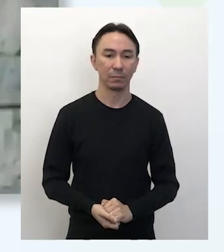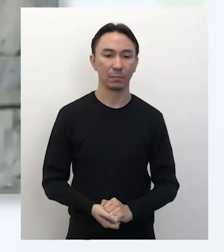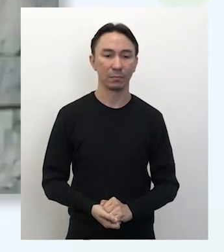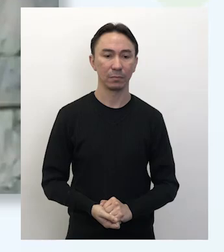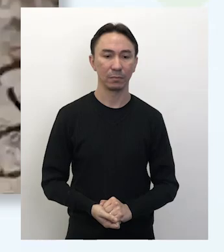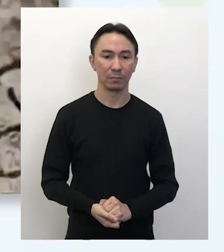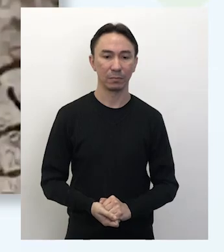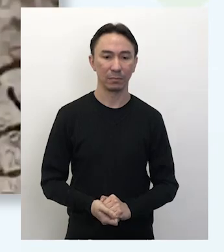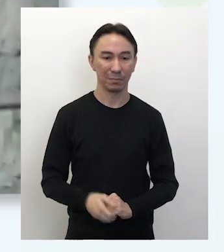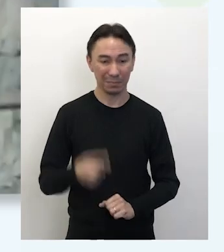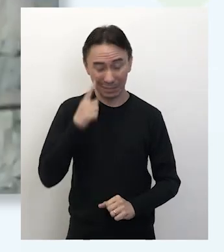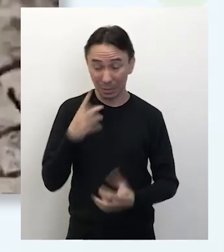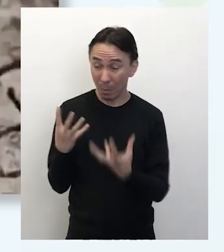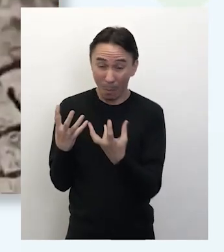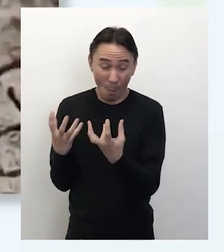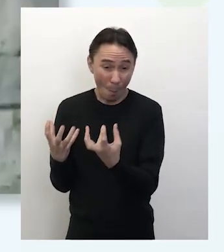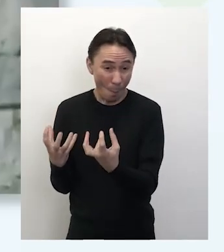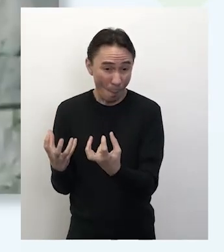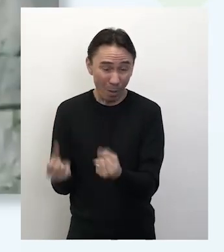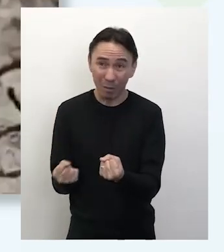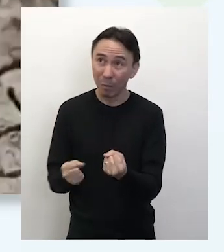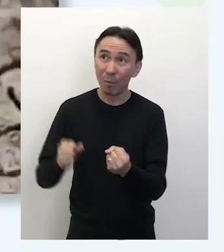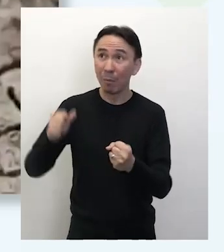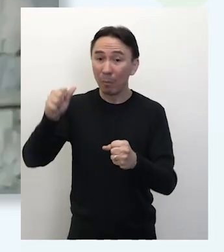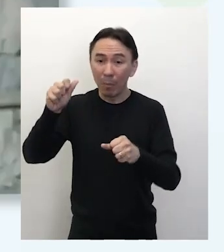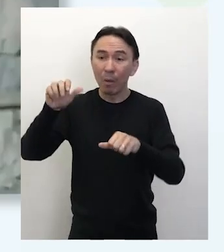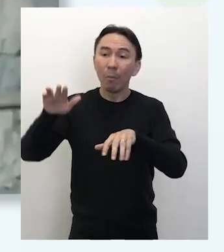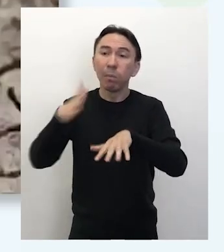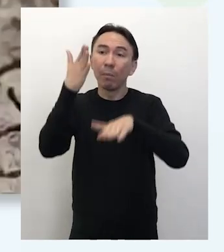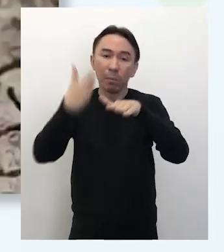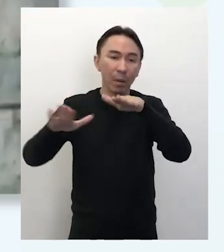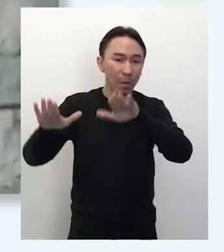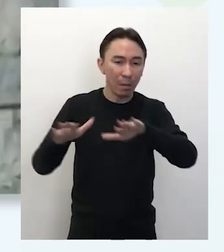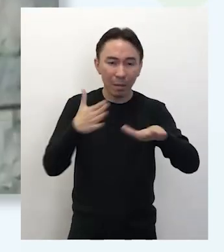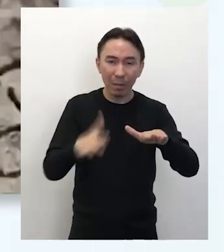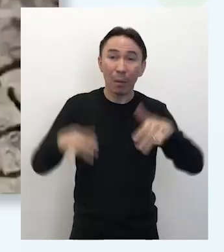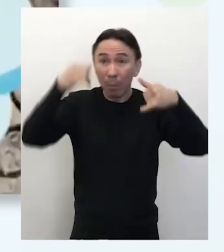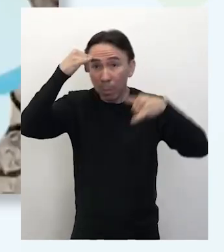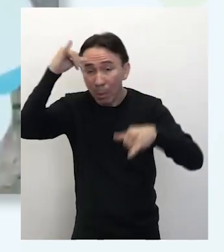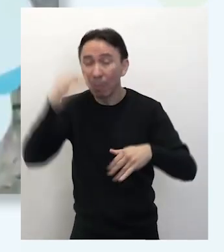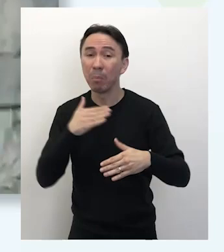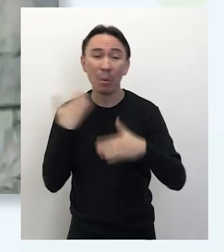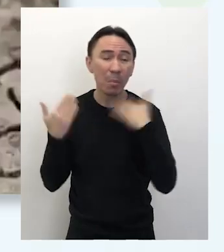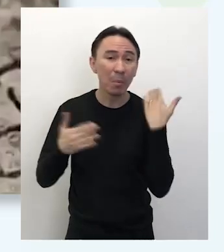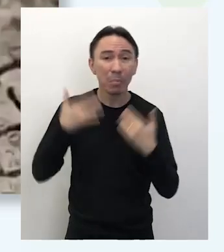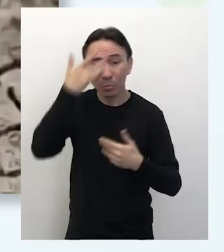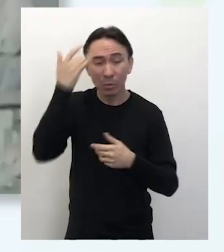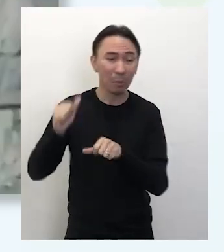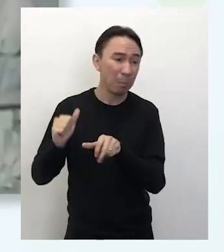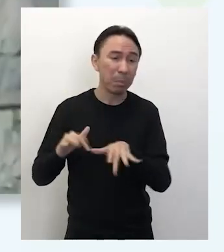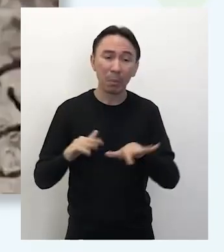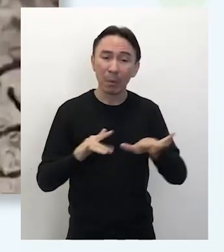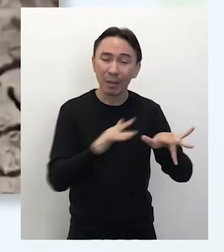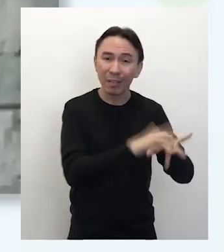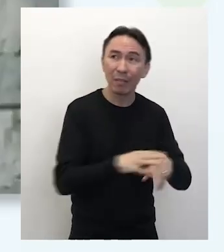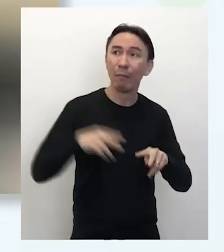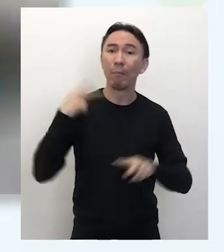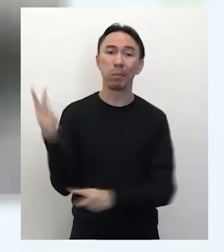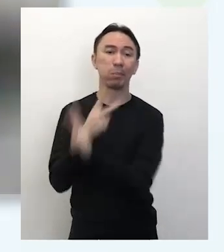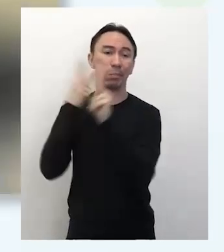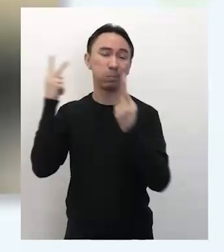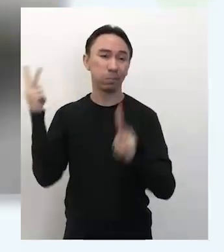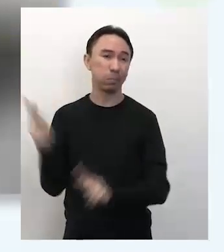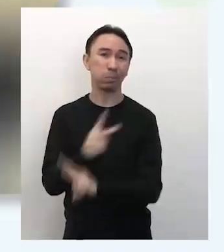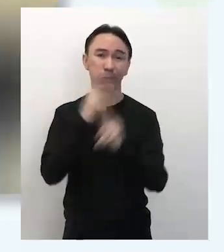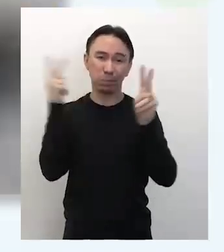Seca as terras, as folhas caem. Morre o gado, sai o povo. O vento varre a campina, rebenta